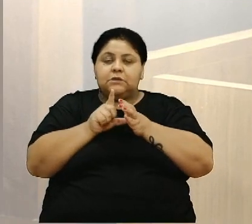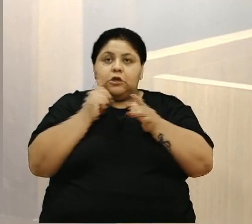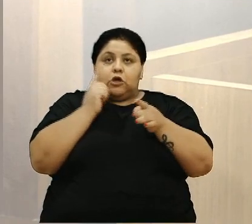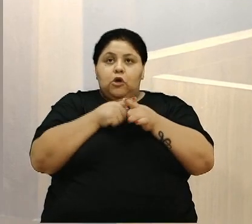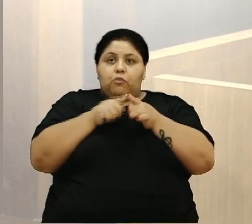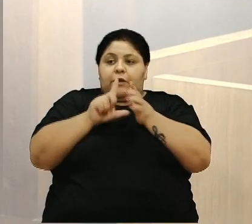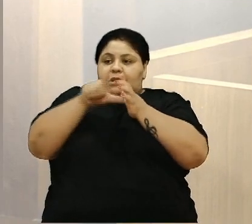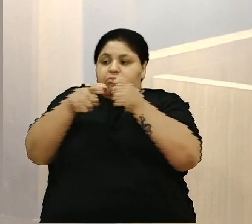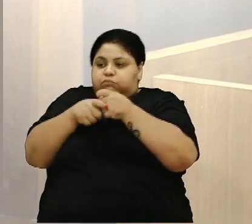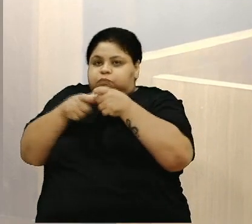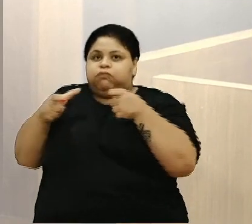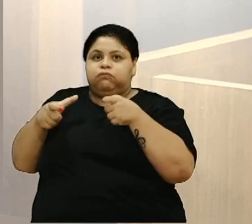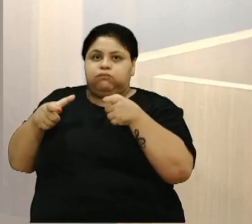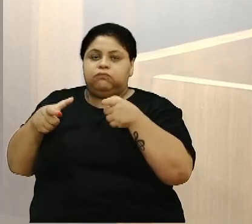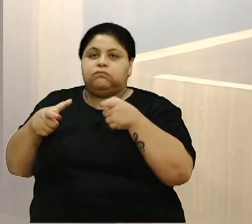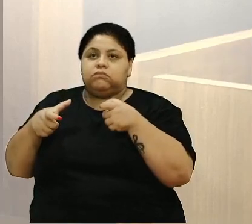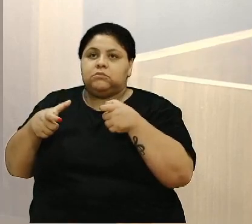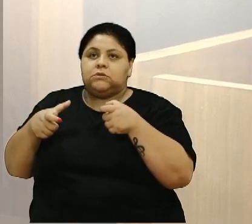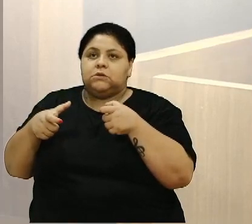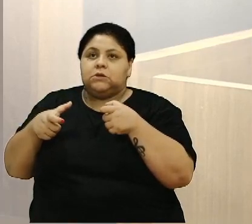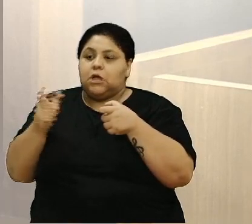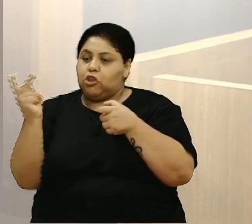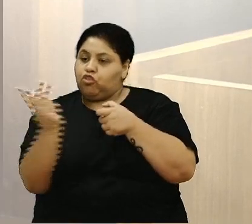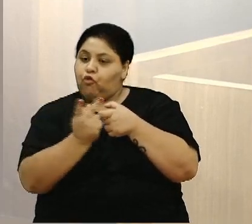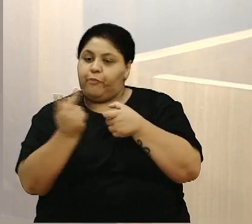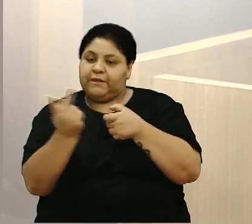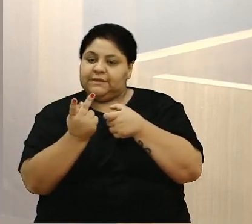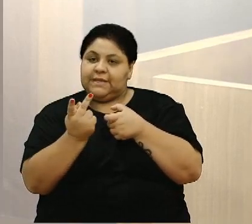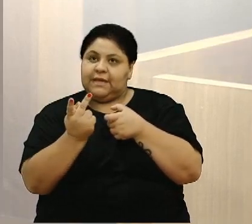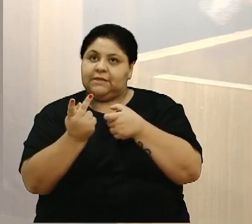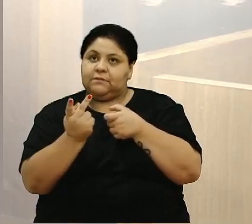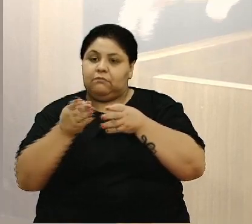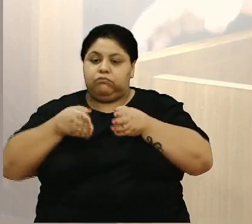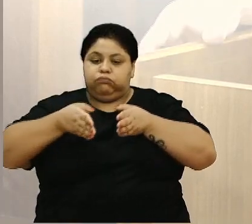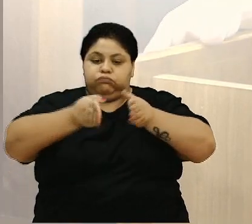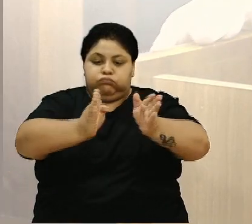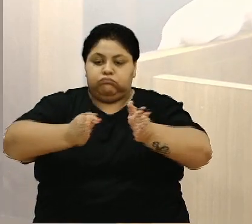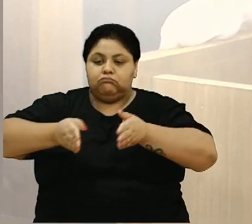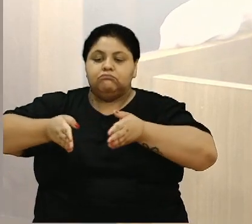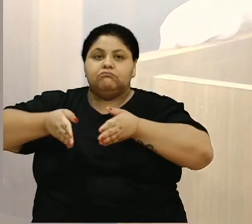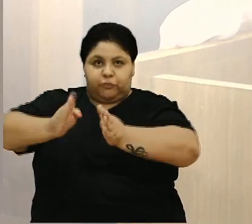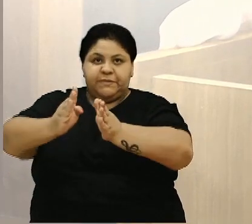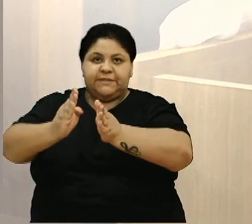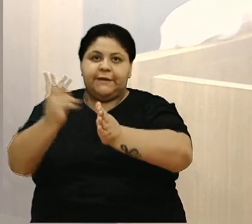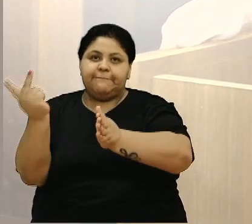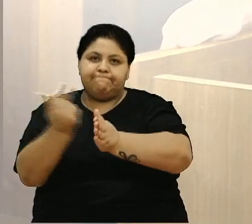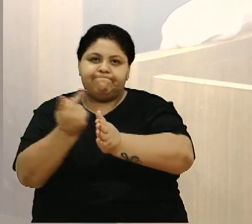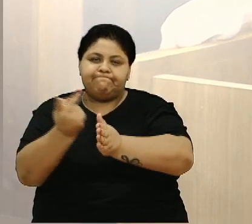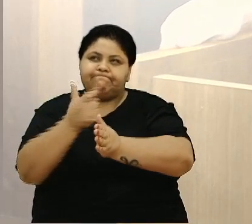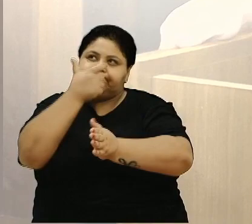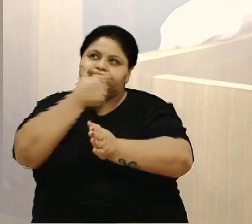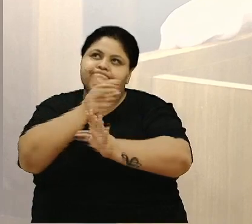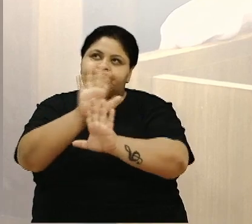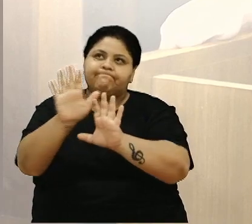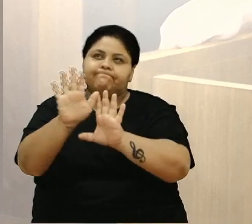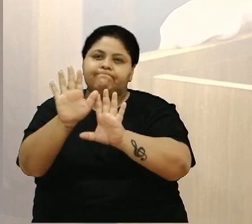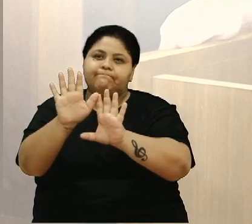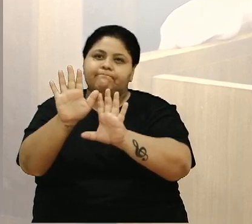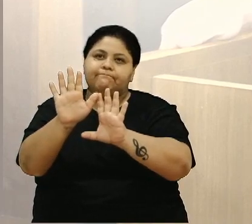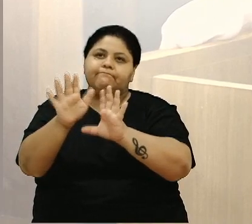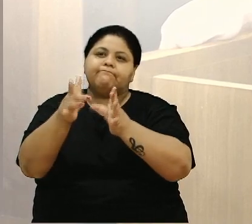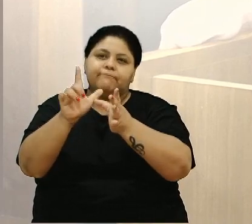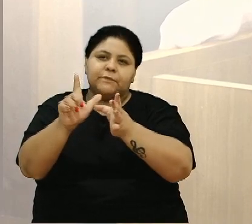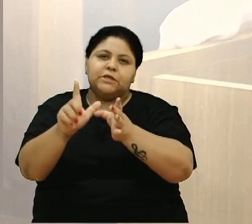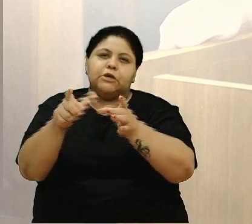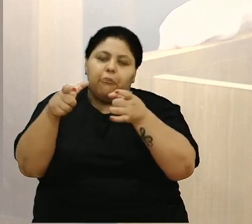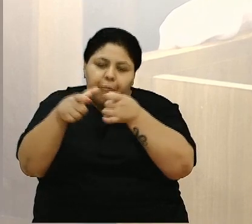a Binário, por duplicidade da via, ela ficou mesmo assim, vamos supor, afogada ainda mesmo